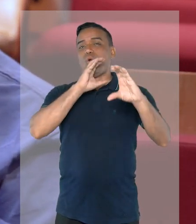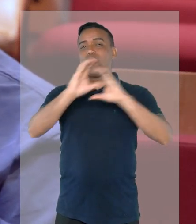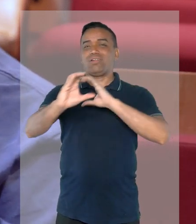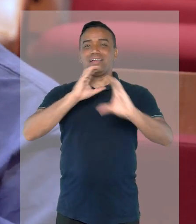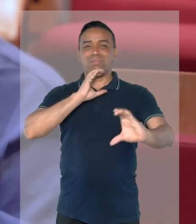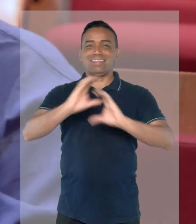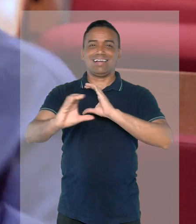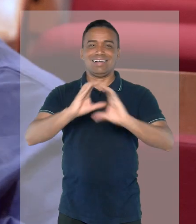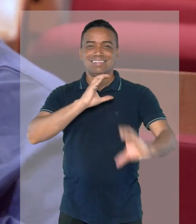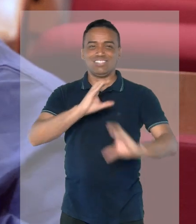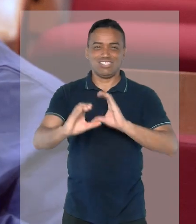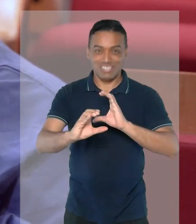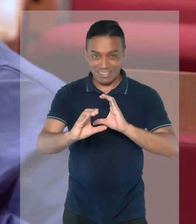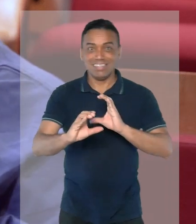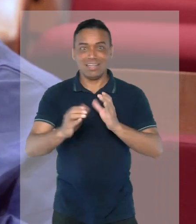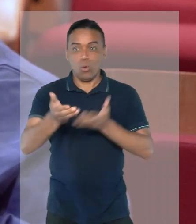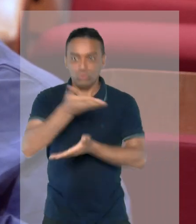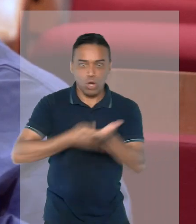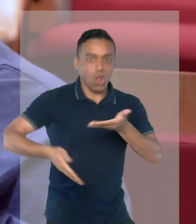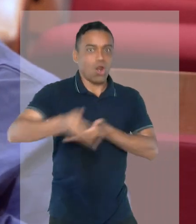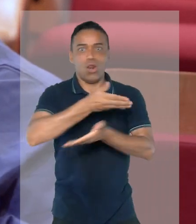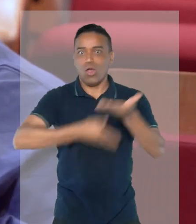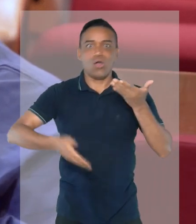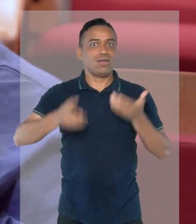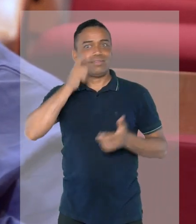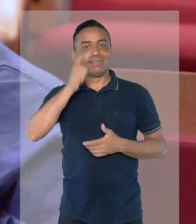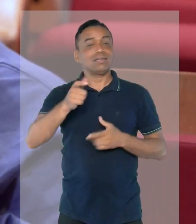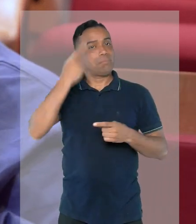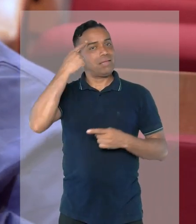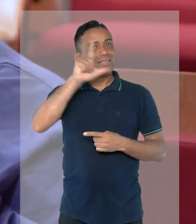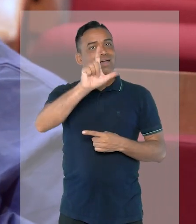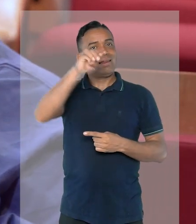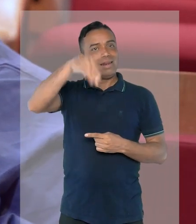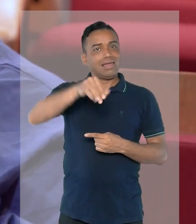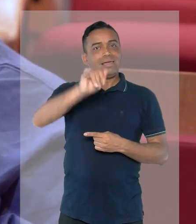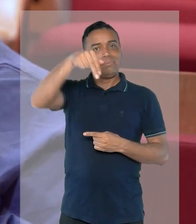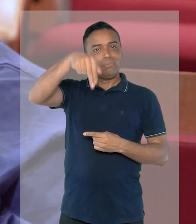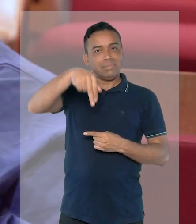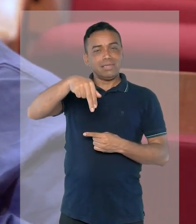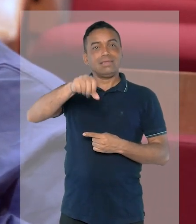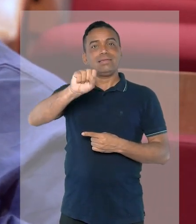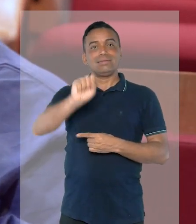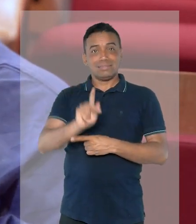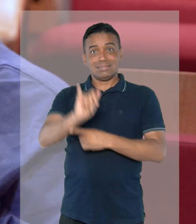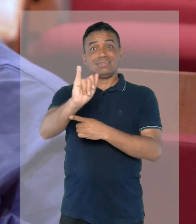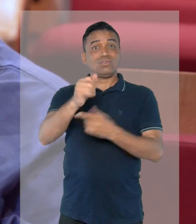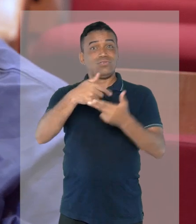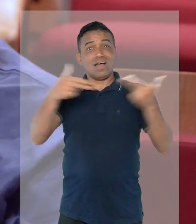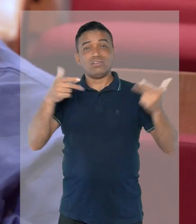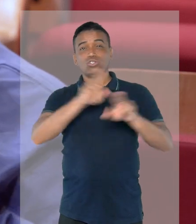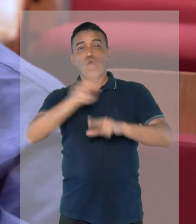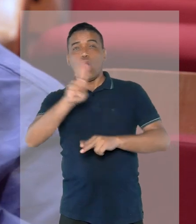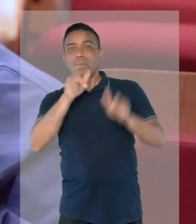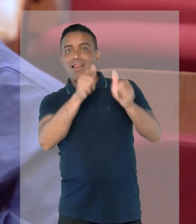comunicabilidade. E eu imagino que essa é uma das contribuições impressionantes para pensar o Leminski hoje, porque dentre todos os epítetos que você falou,